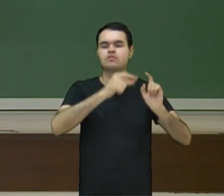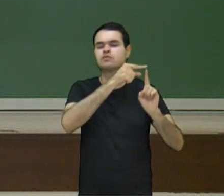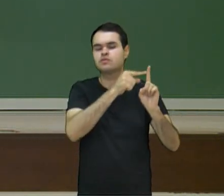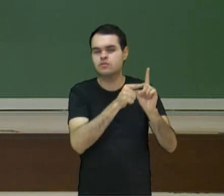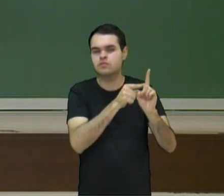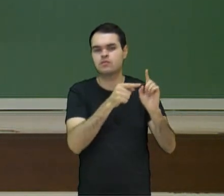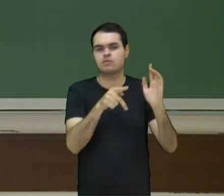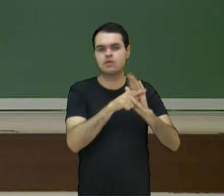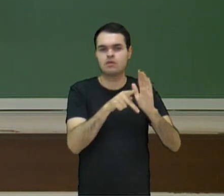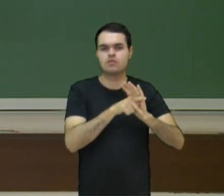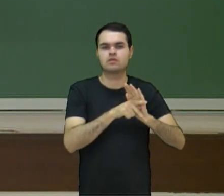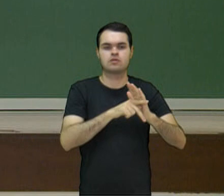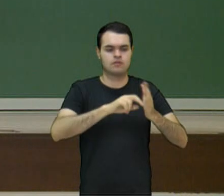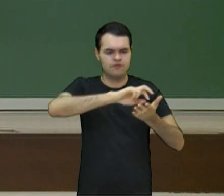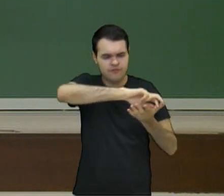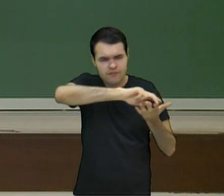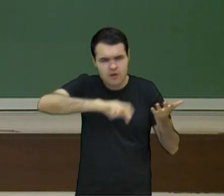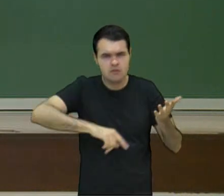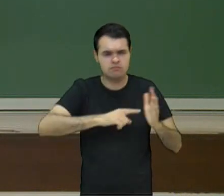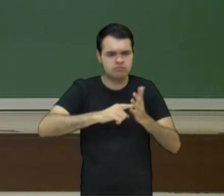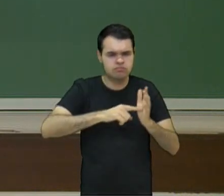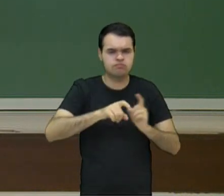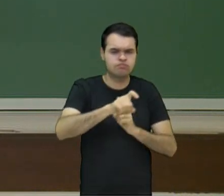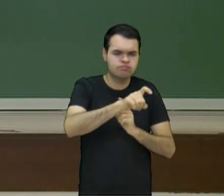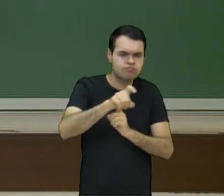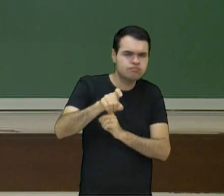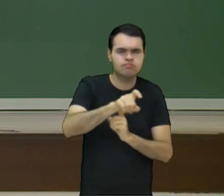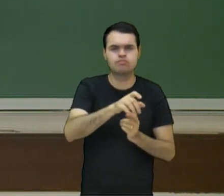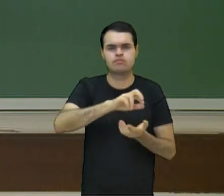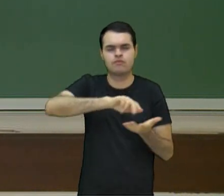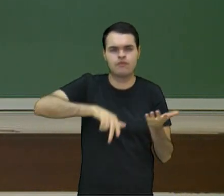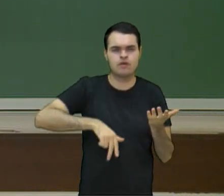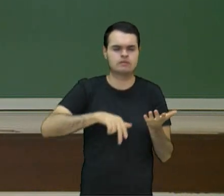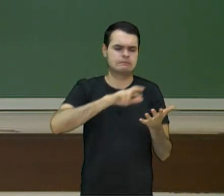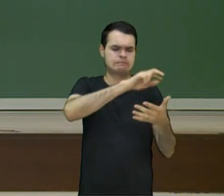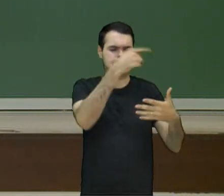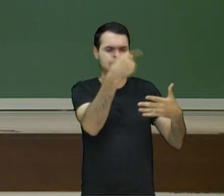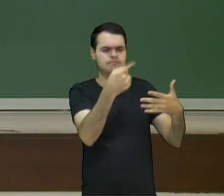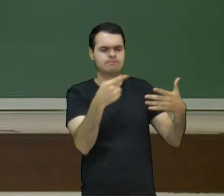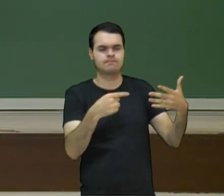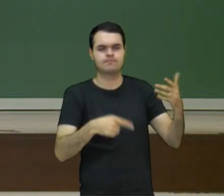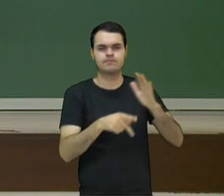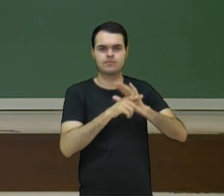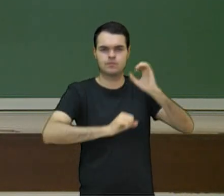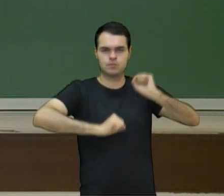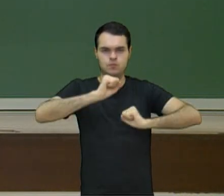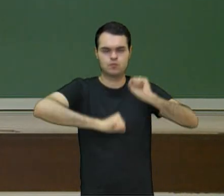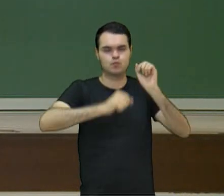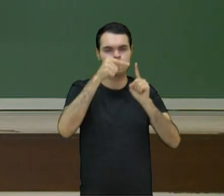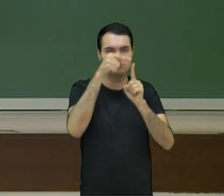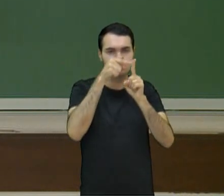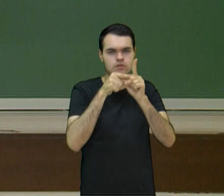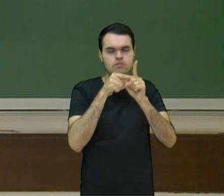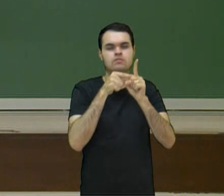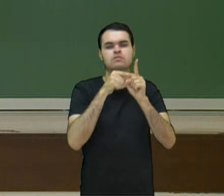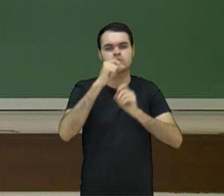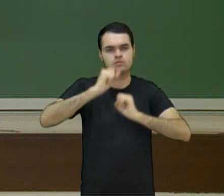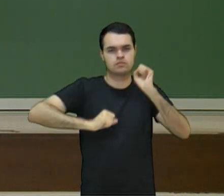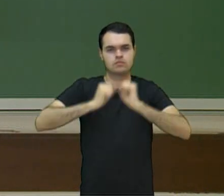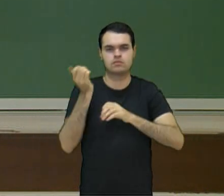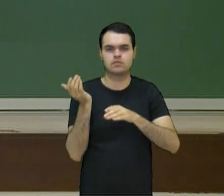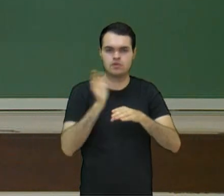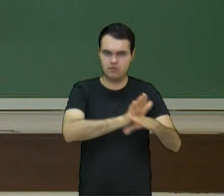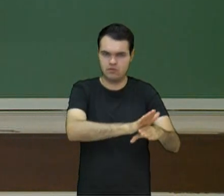A indústria de equipamentos, de fertilizantes, uma série de modalidades industriais, né, de tipos de indústria são